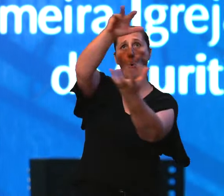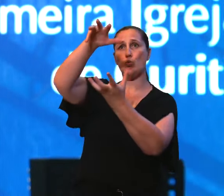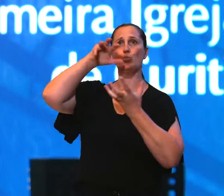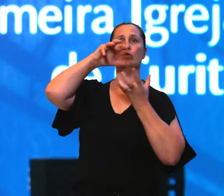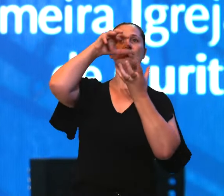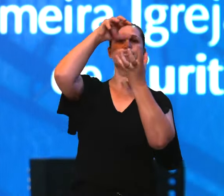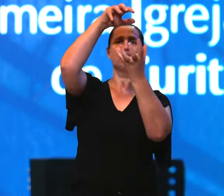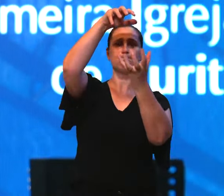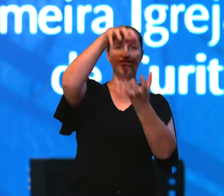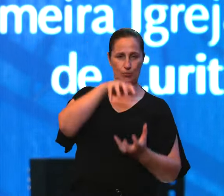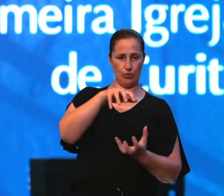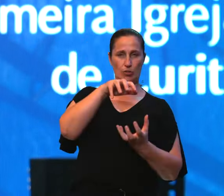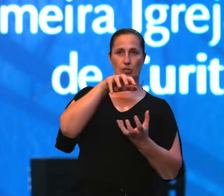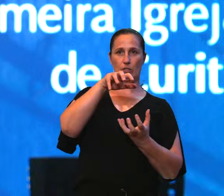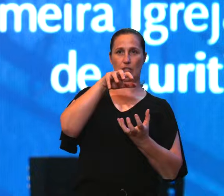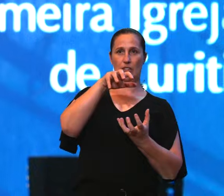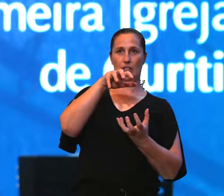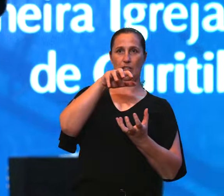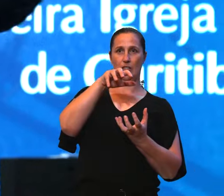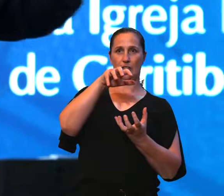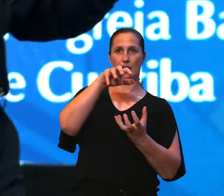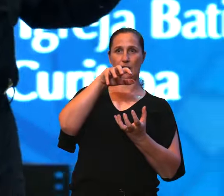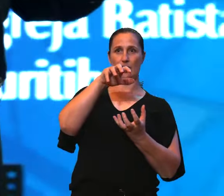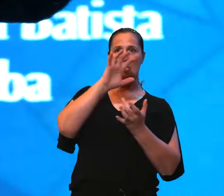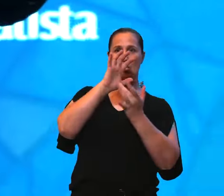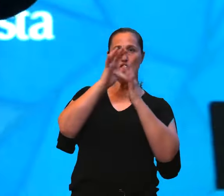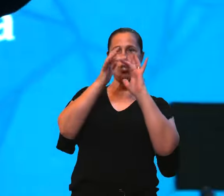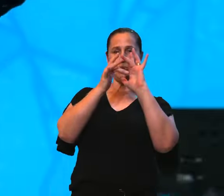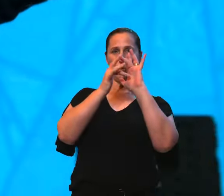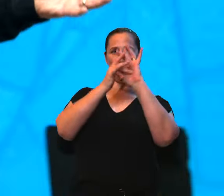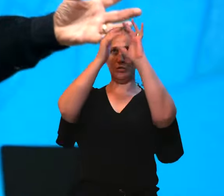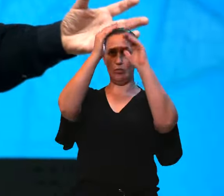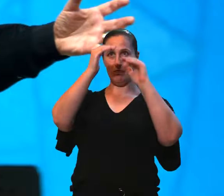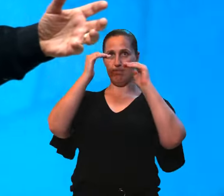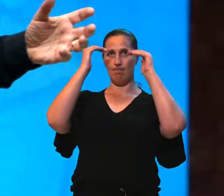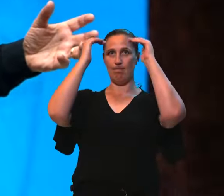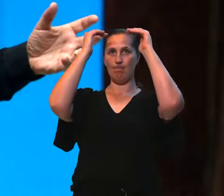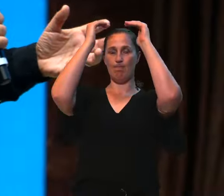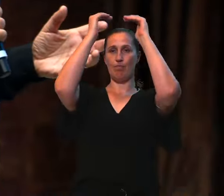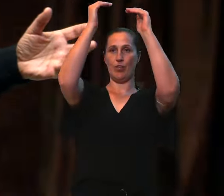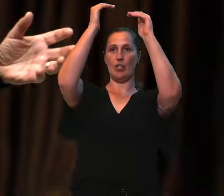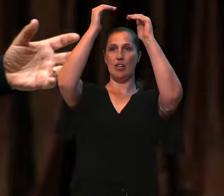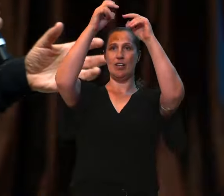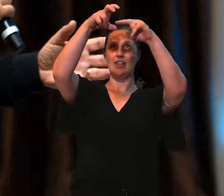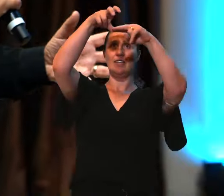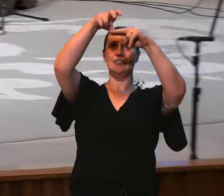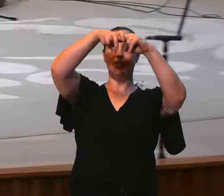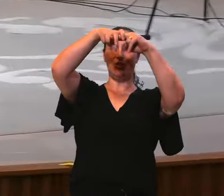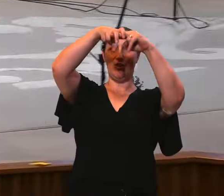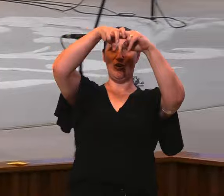Argentina todos os poderes humanos espirituais anjos